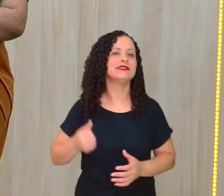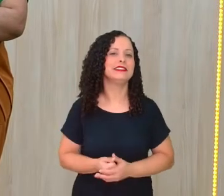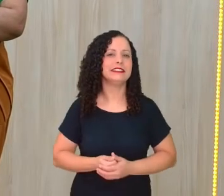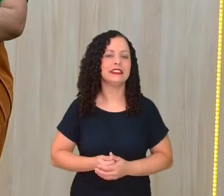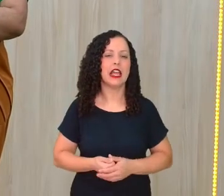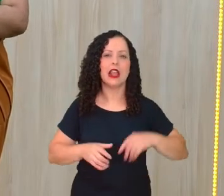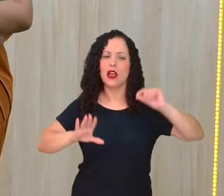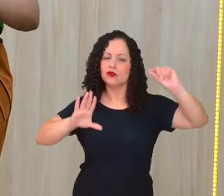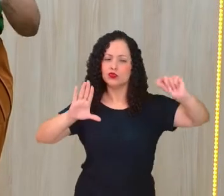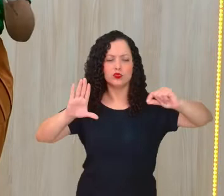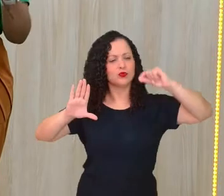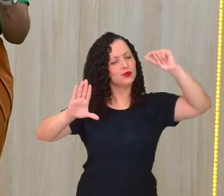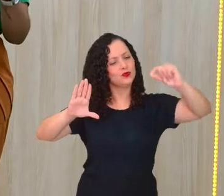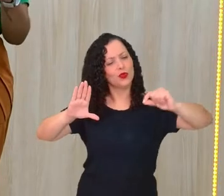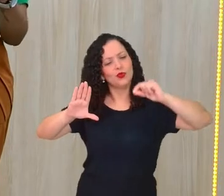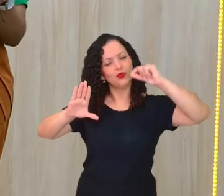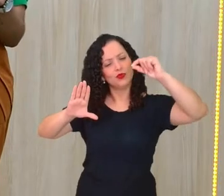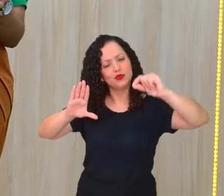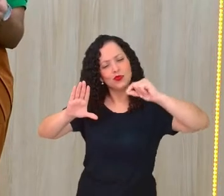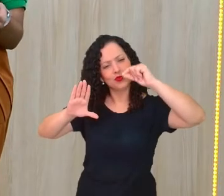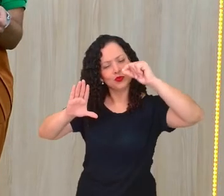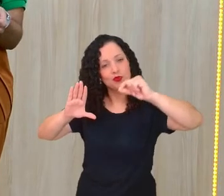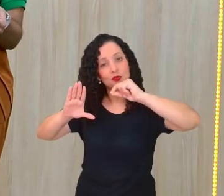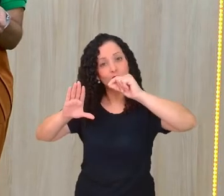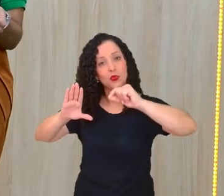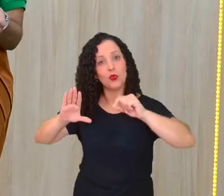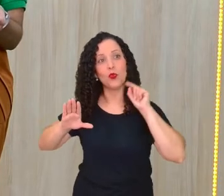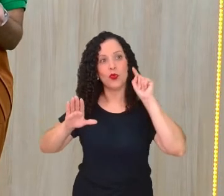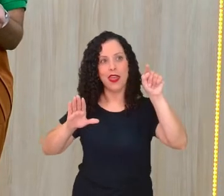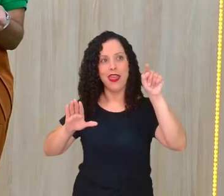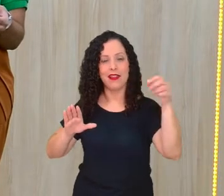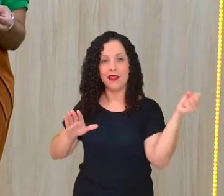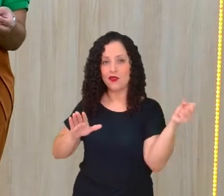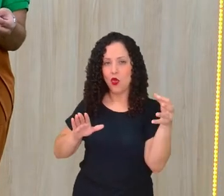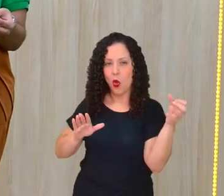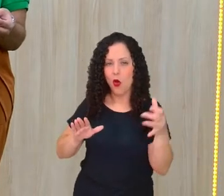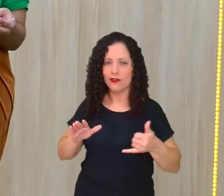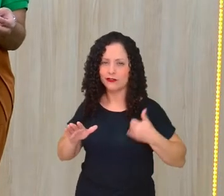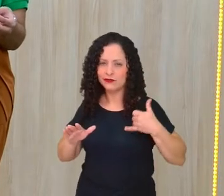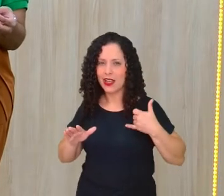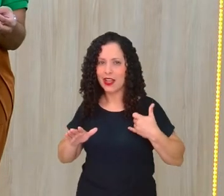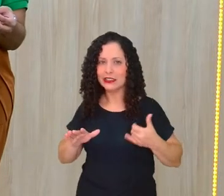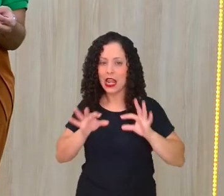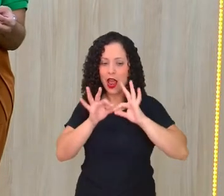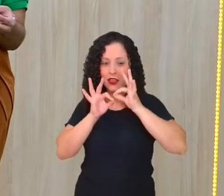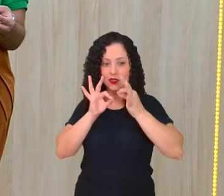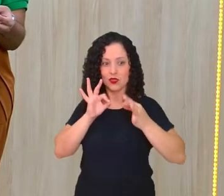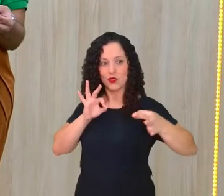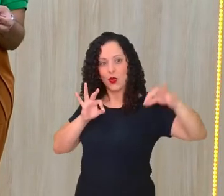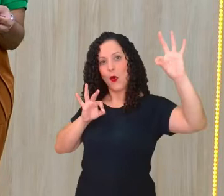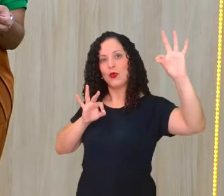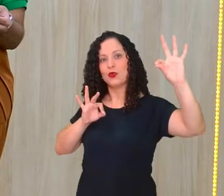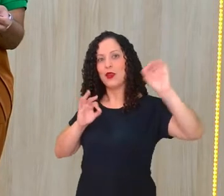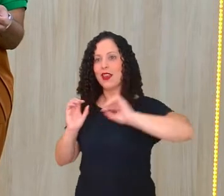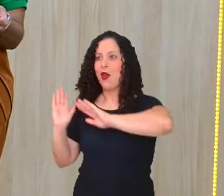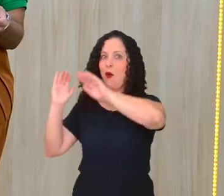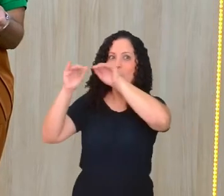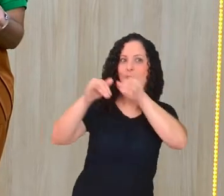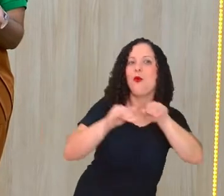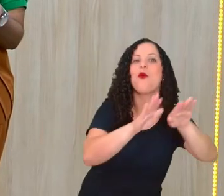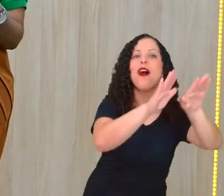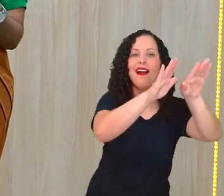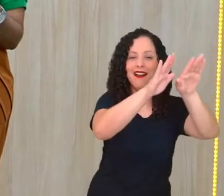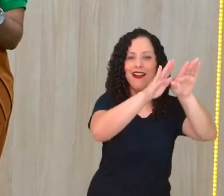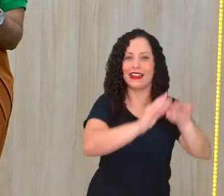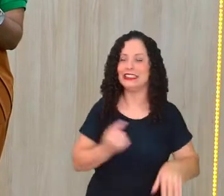continuou bordando, porque quando a irmã mais nova entrou para o bordado, o fio ficou solto, né? E a irmã mais